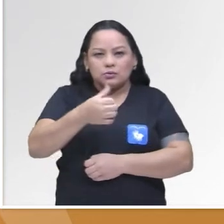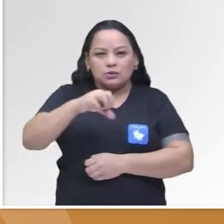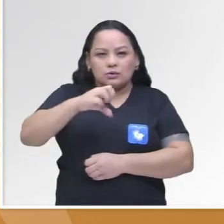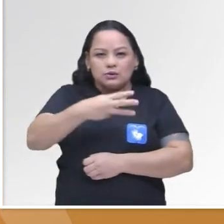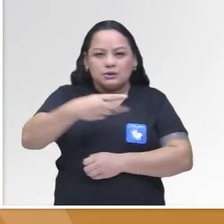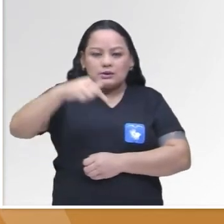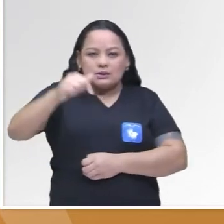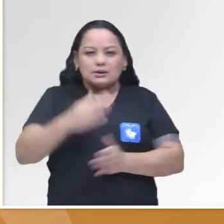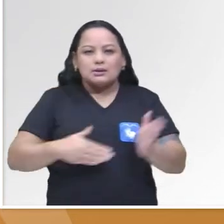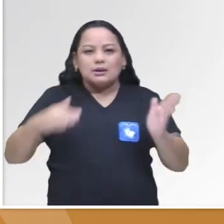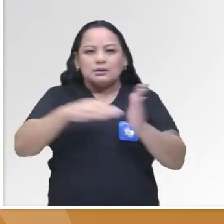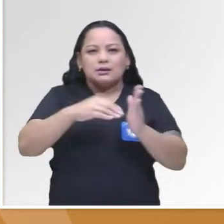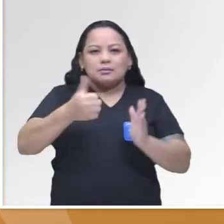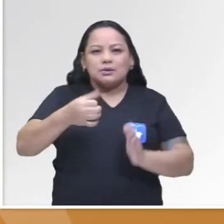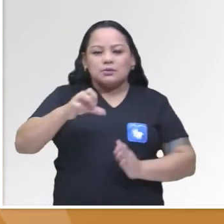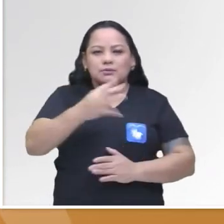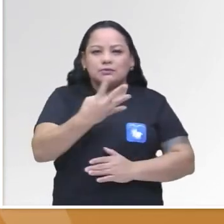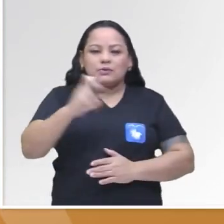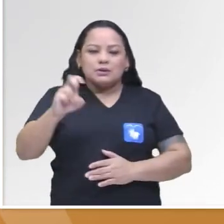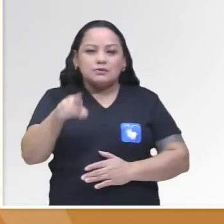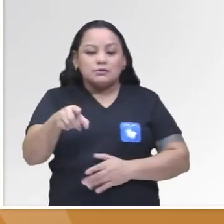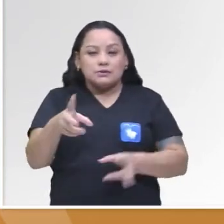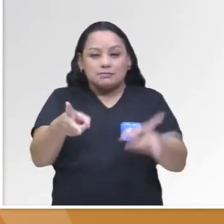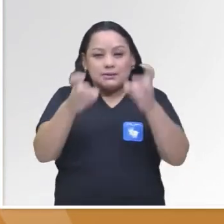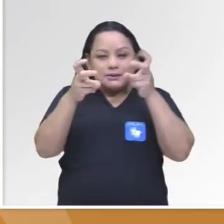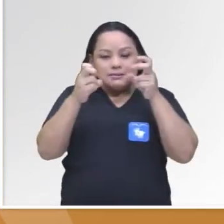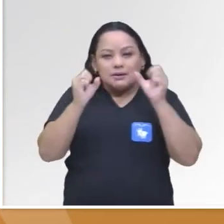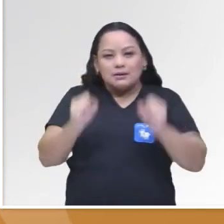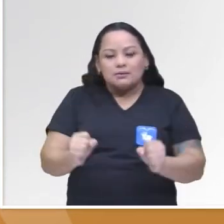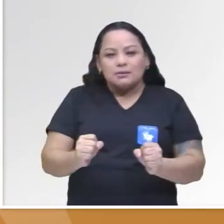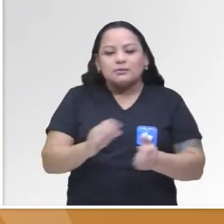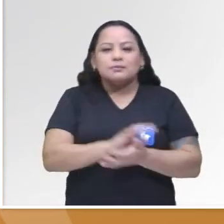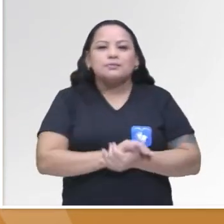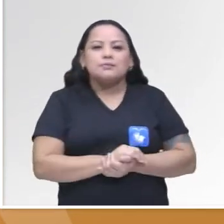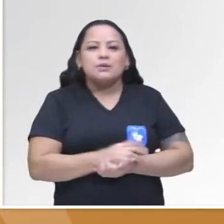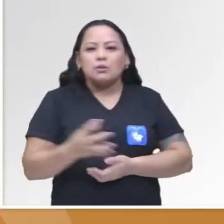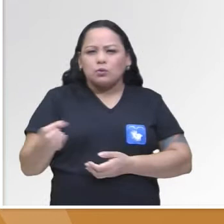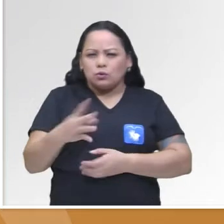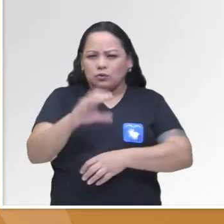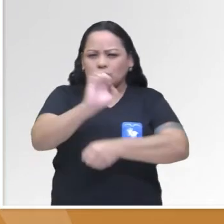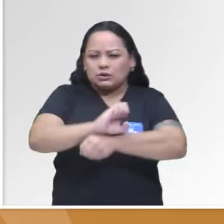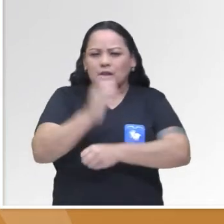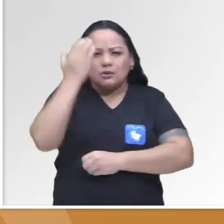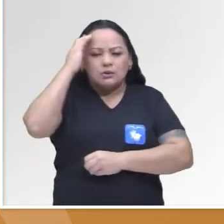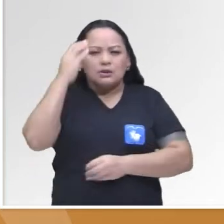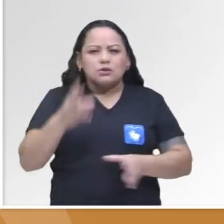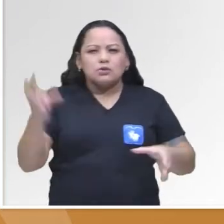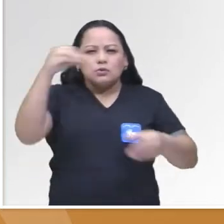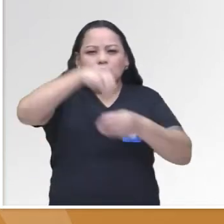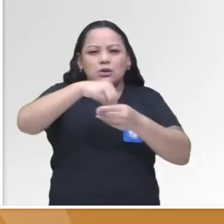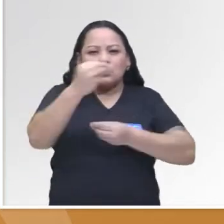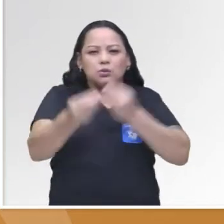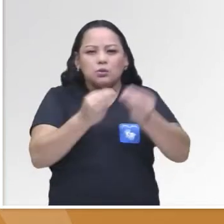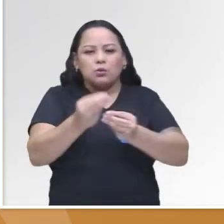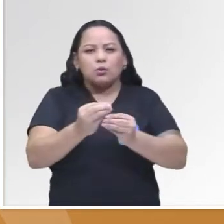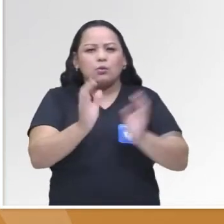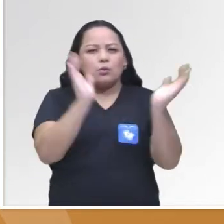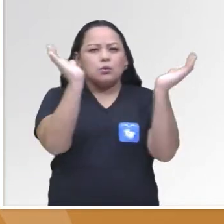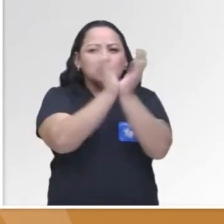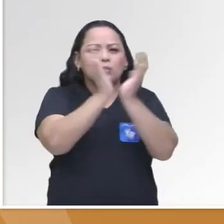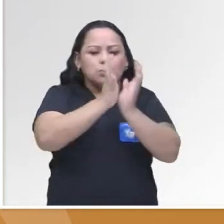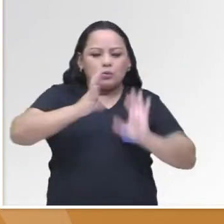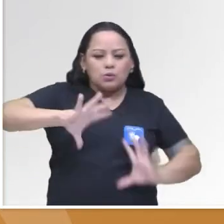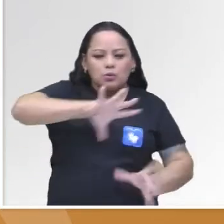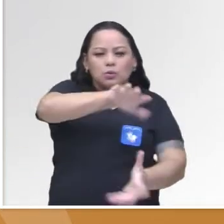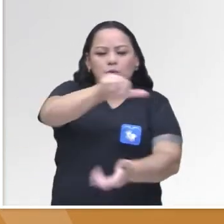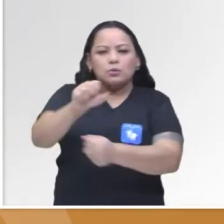até 1945, que, como você pode perceber, o Estado Novo vai estar compreendido dentro daquele grande movimento mundial que foi